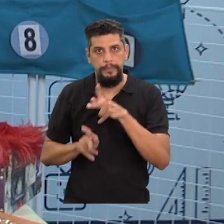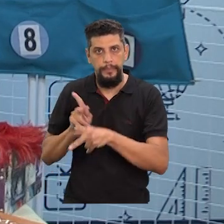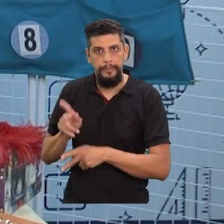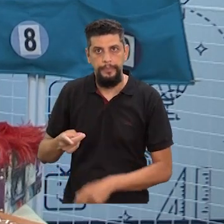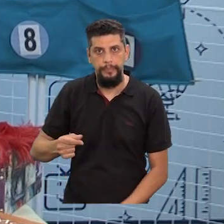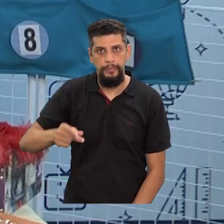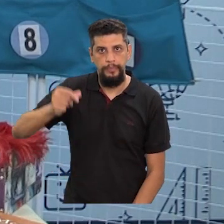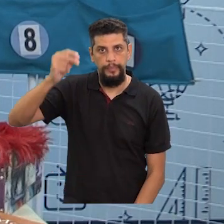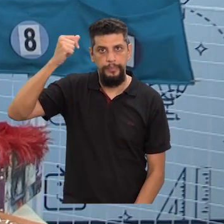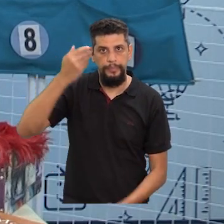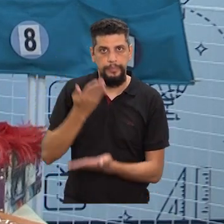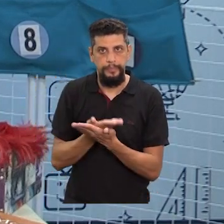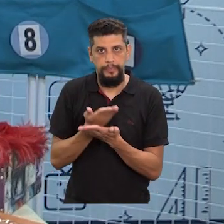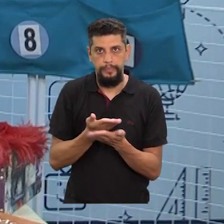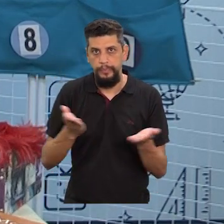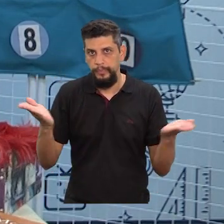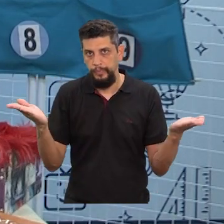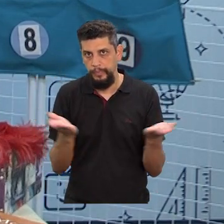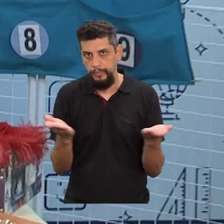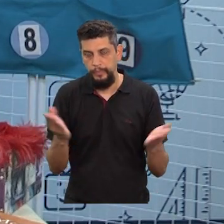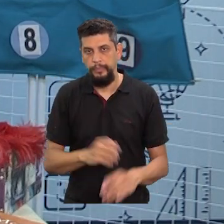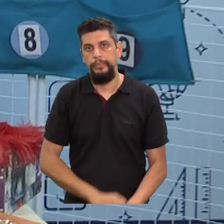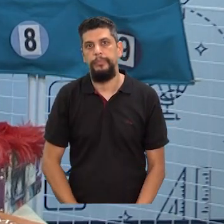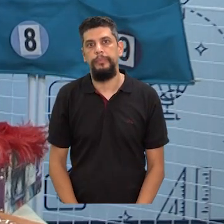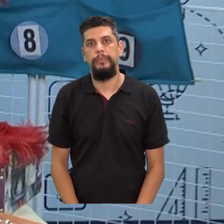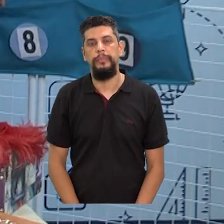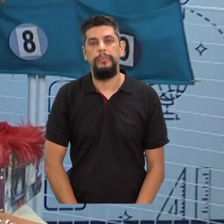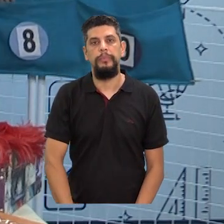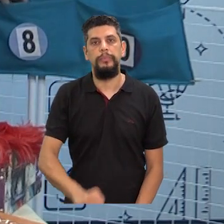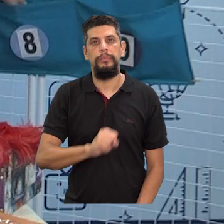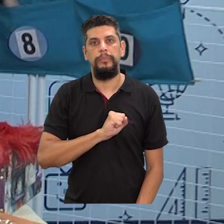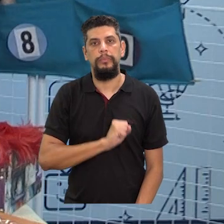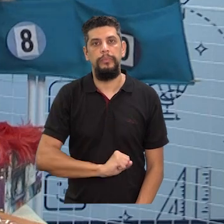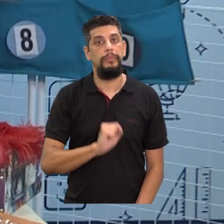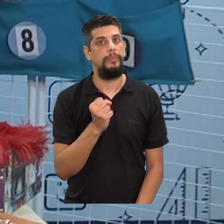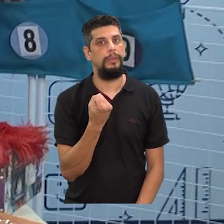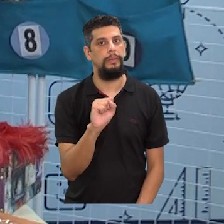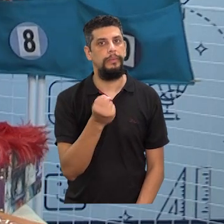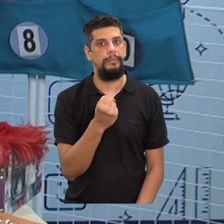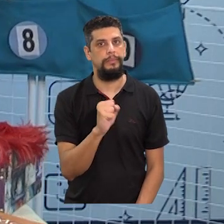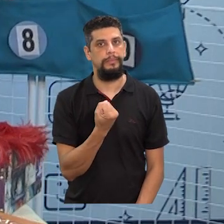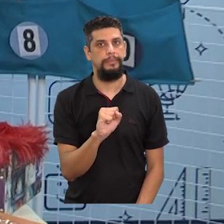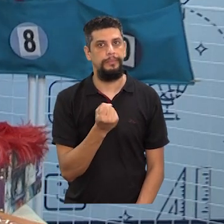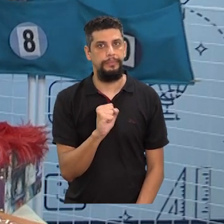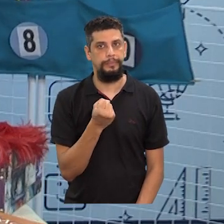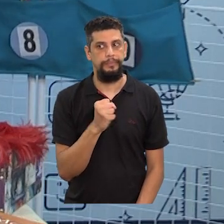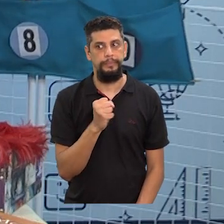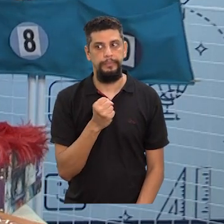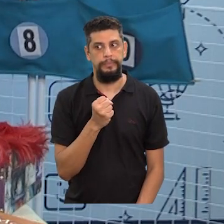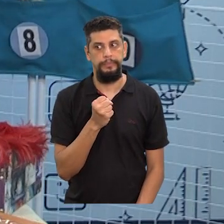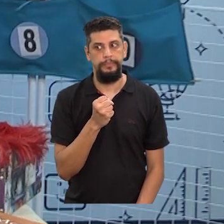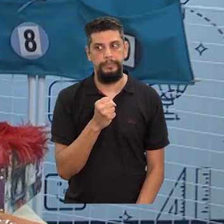dos povos antigos que nós vamos trabalhar hoje, tá bom? Número 8. O que será que o número 8 esconde?